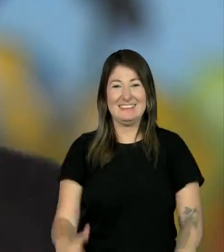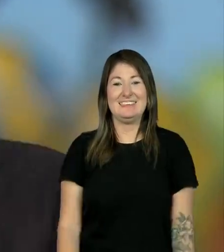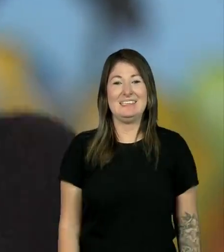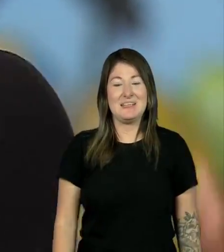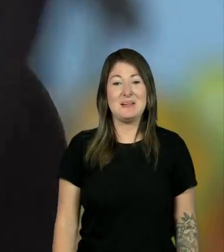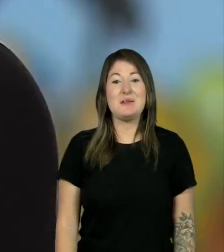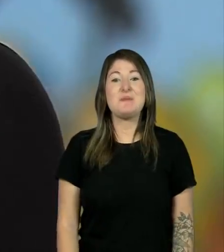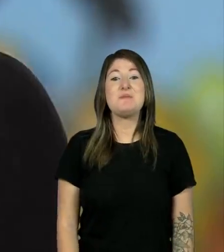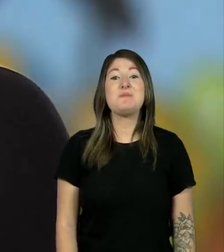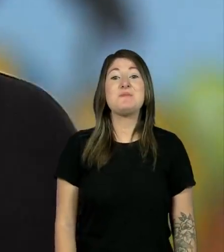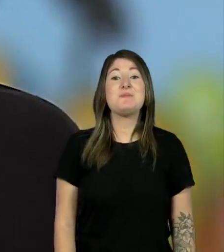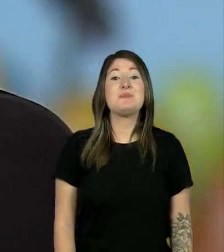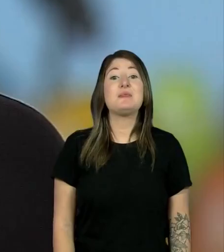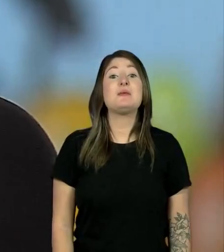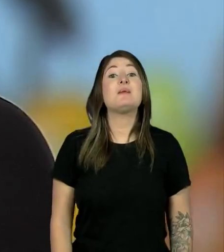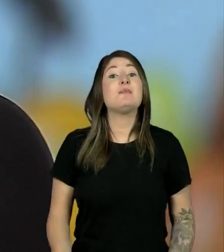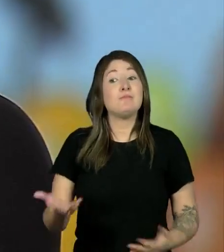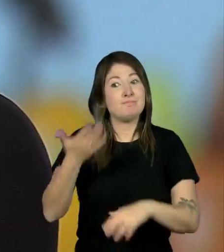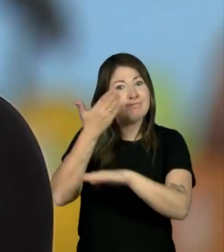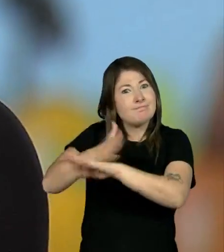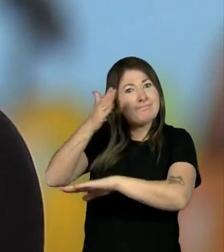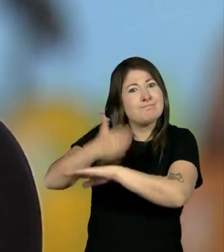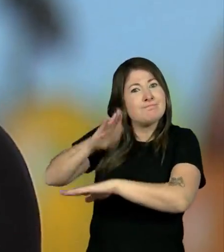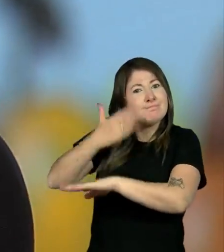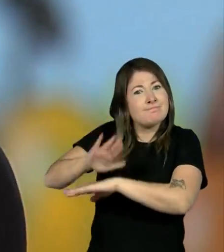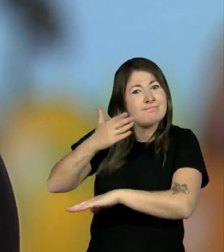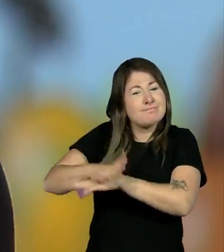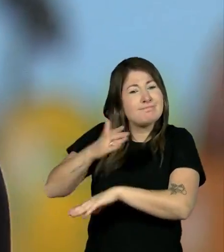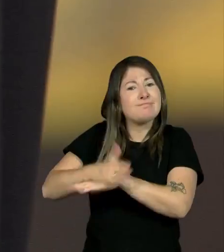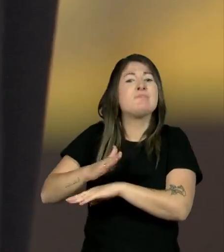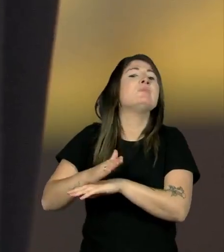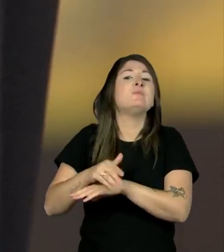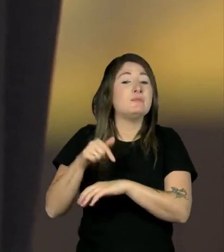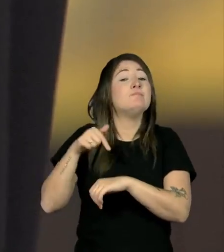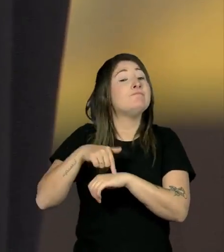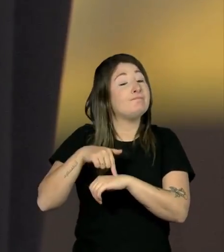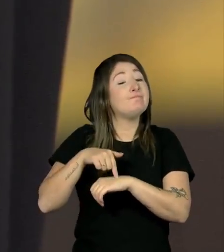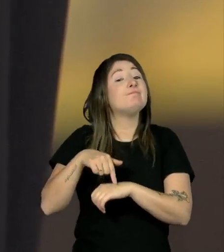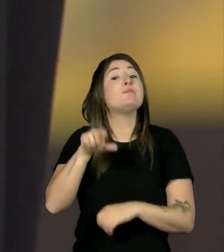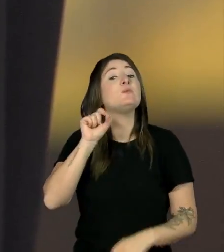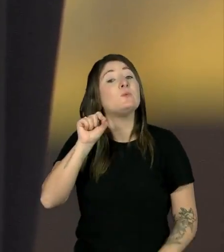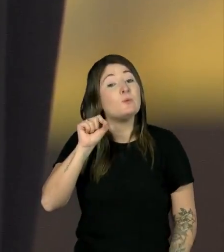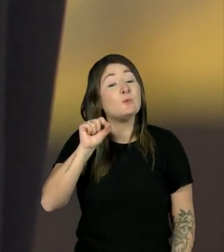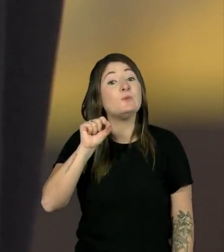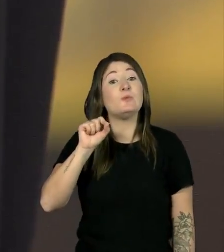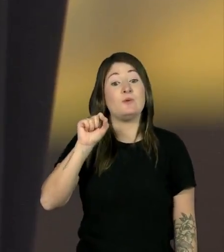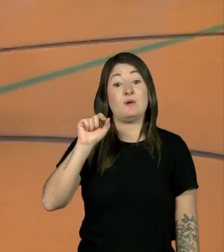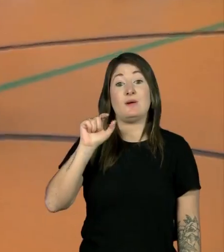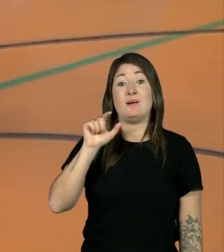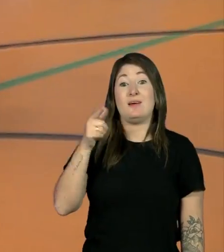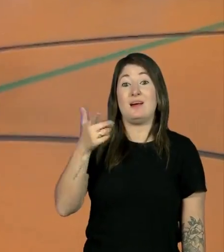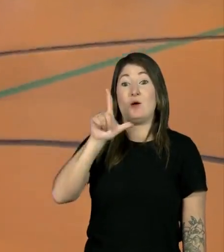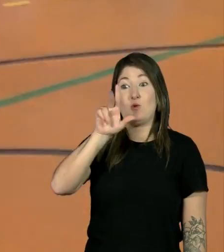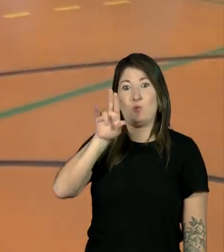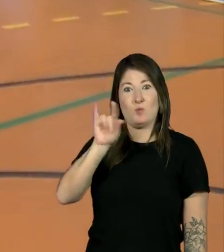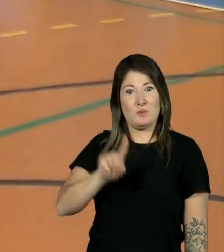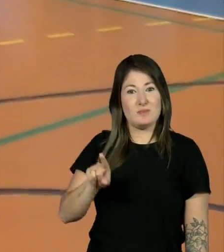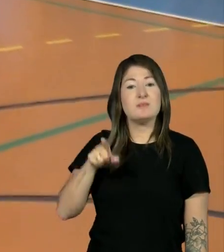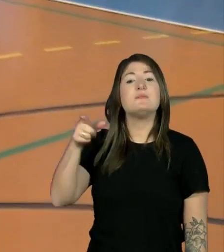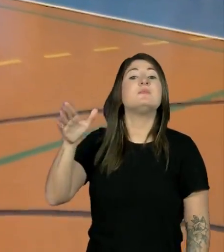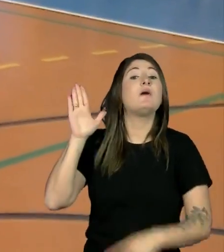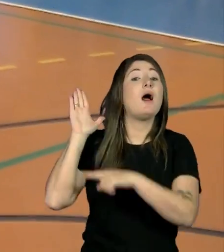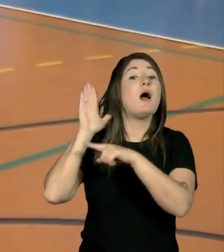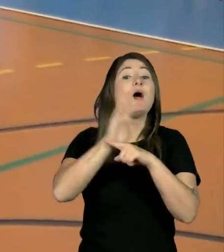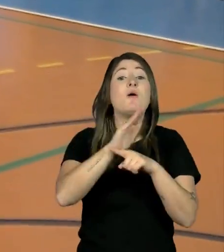Os resultados em praticar esse tipo de exercício vão longe. No caso do Luiz, foram as compras de mercado que deram